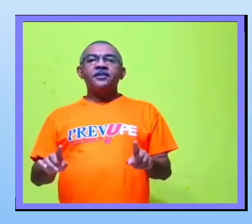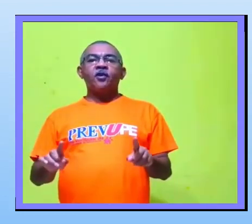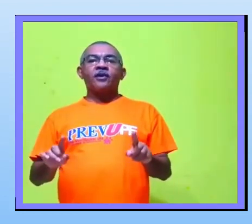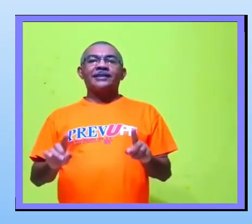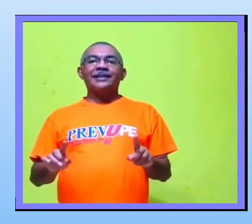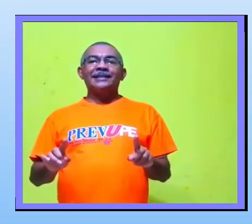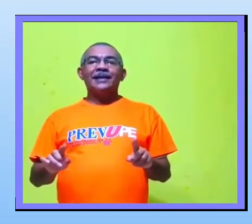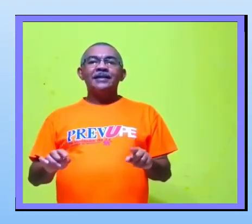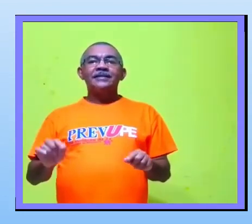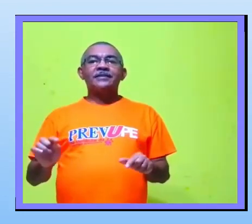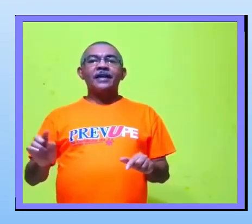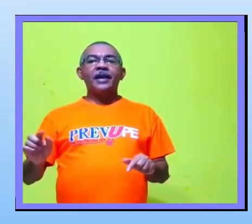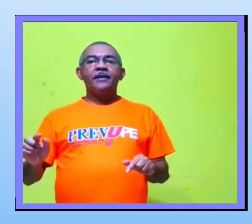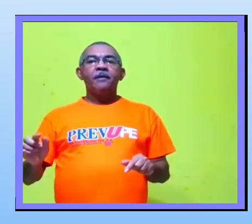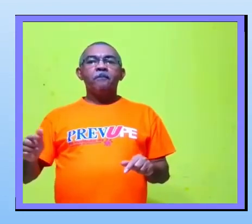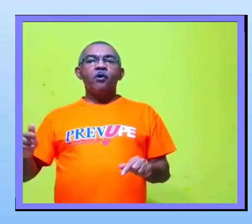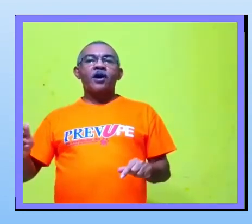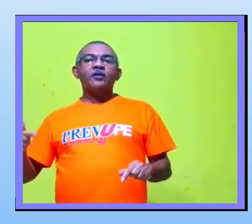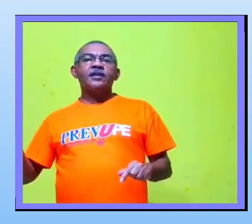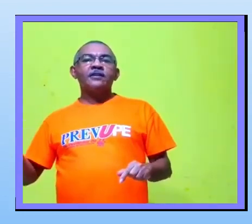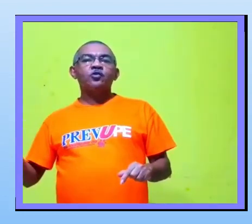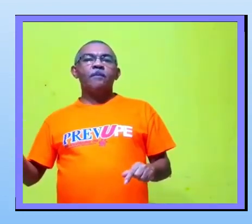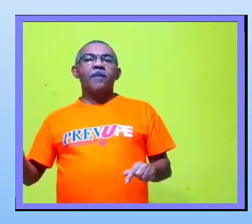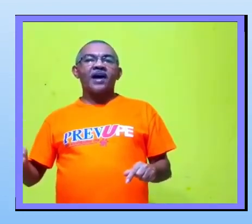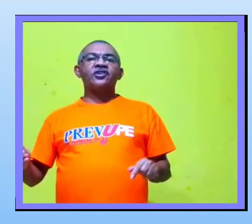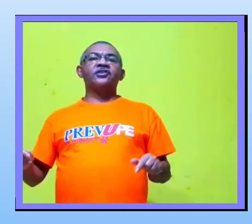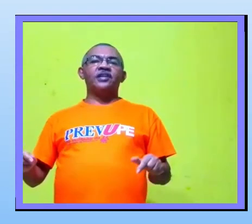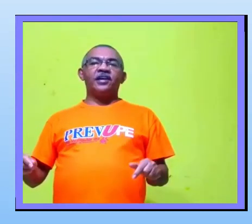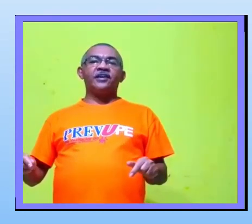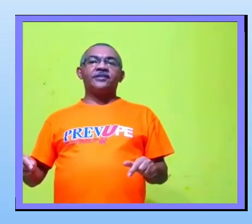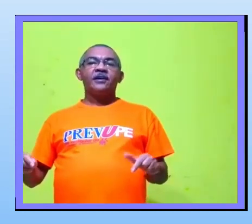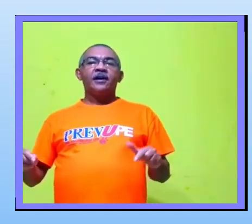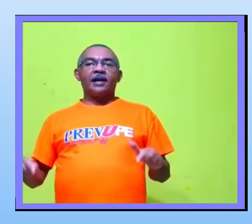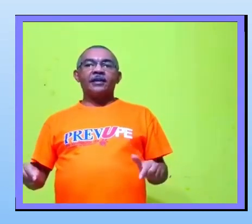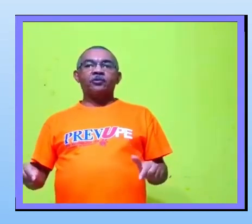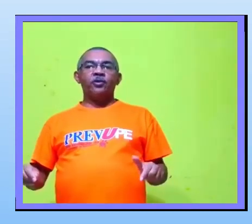um índice de octana 100 por causa da sua baixa